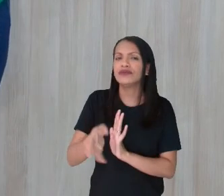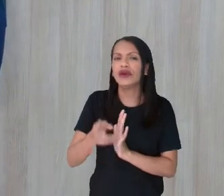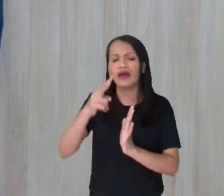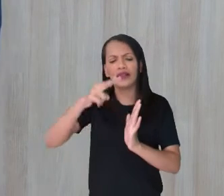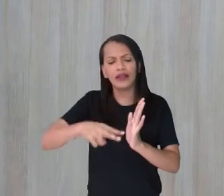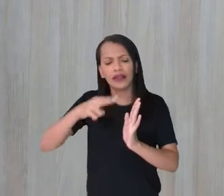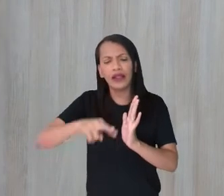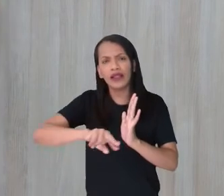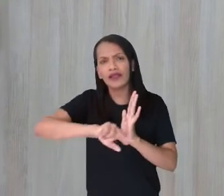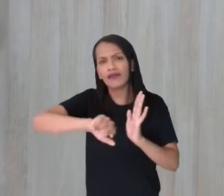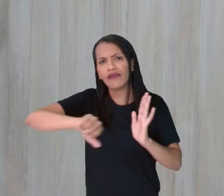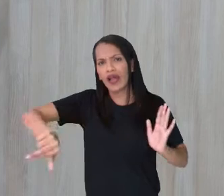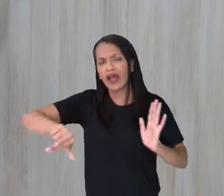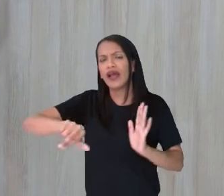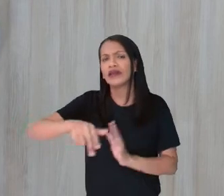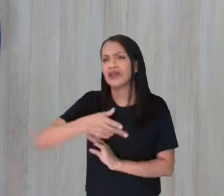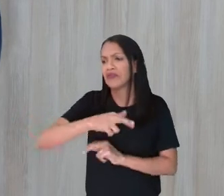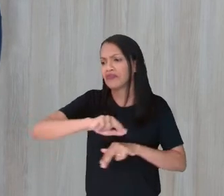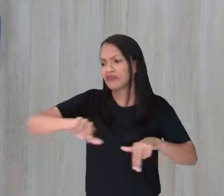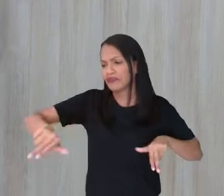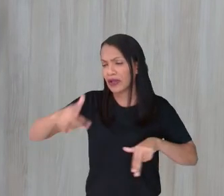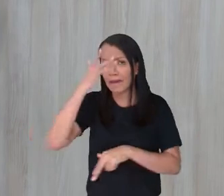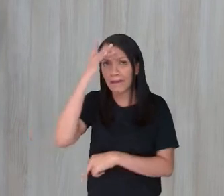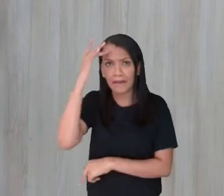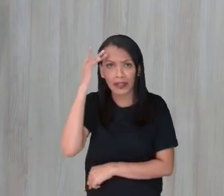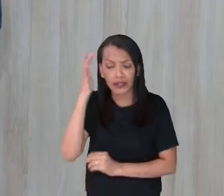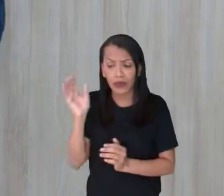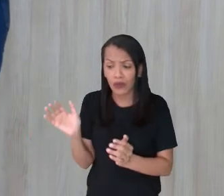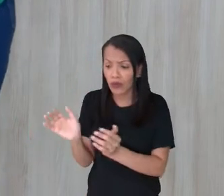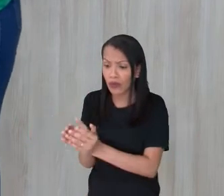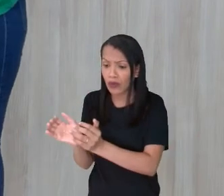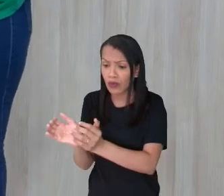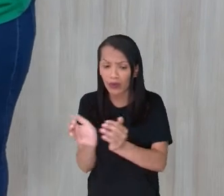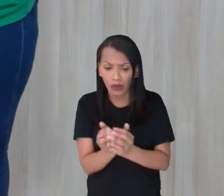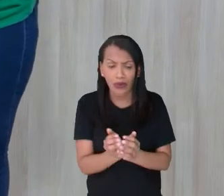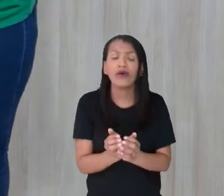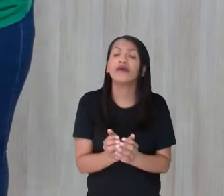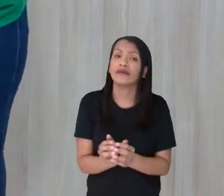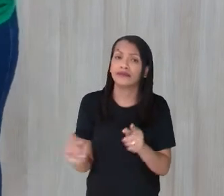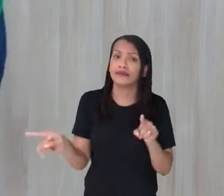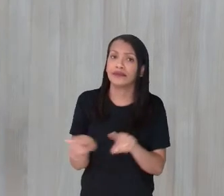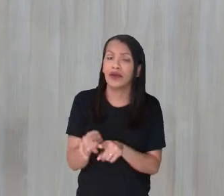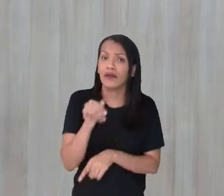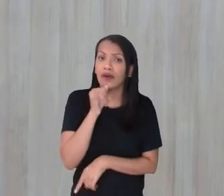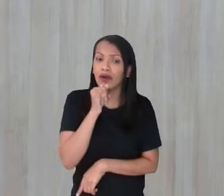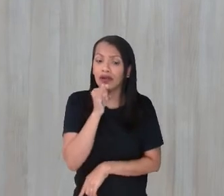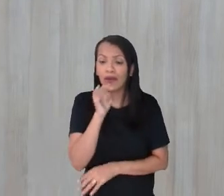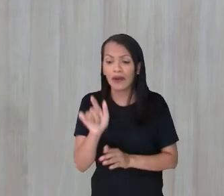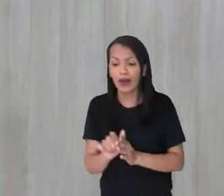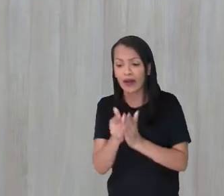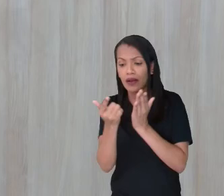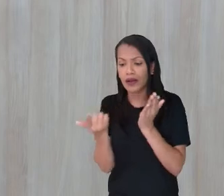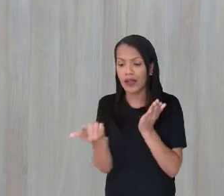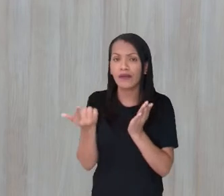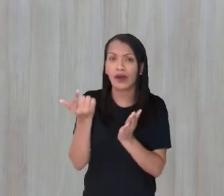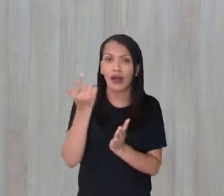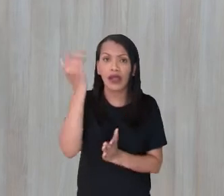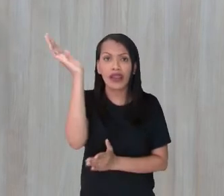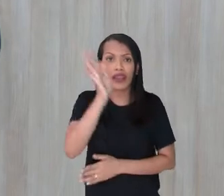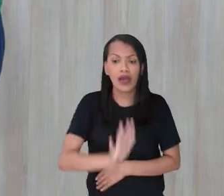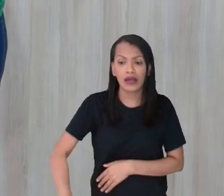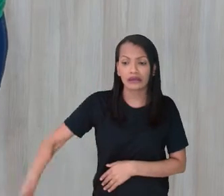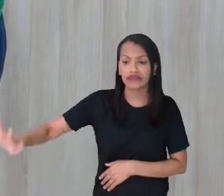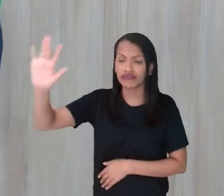por diversos tipos de pessoas, diversos grupos. É o caso, por exemplo, dos jornais de alcance nacional.